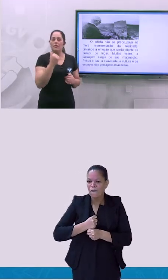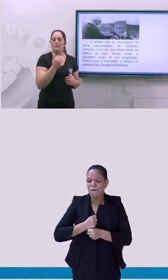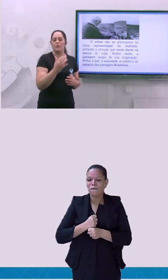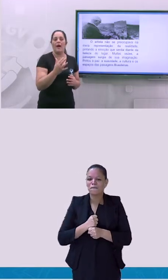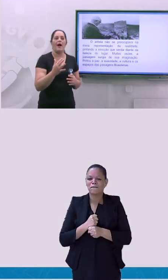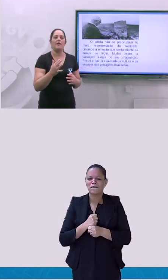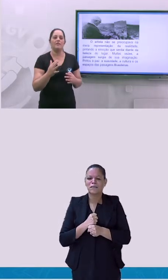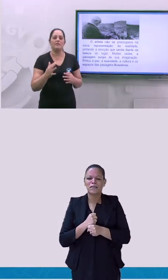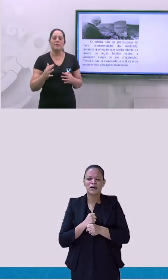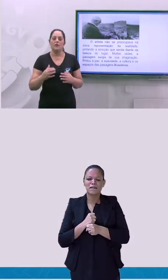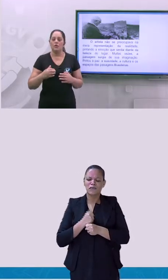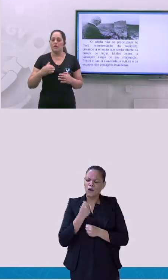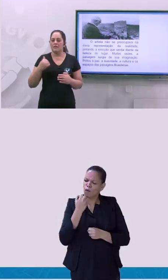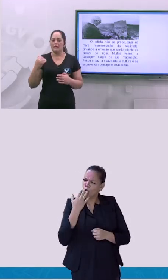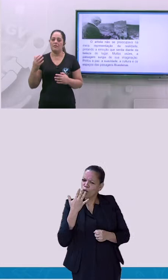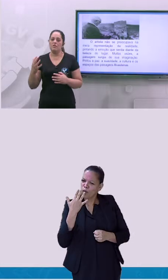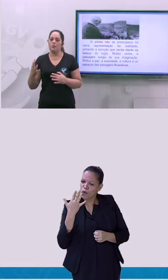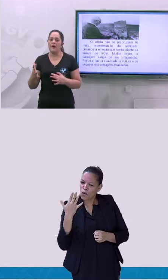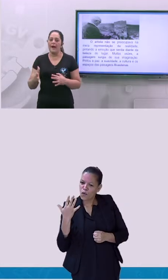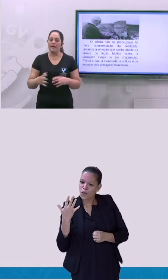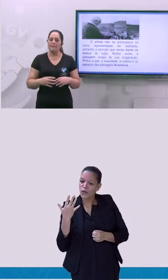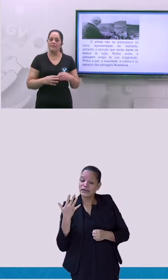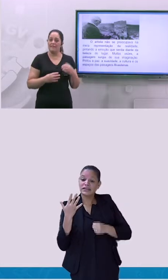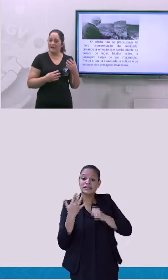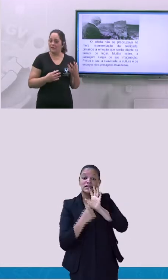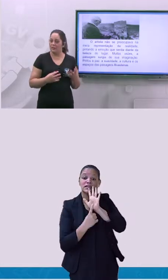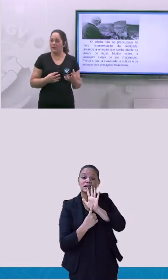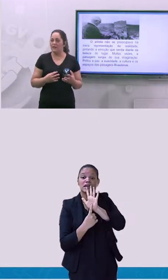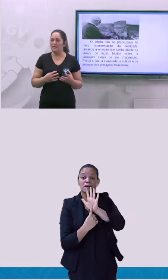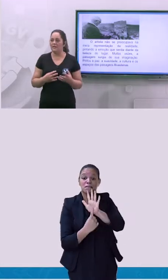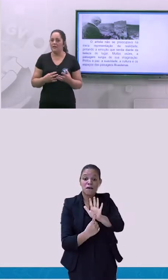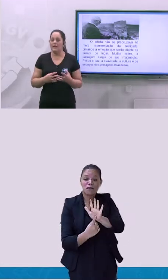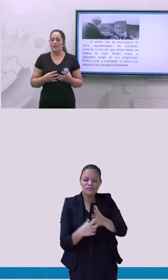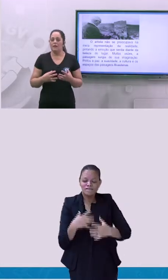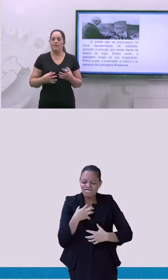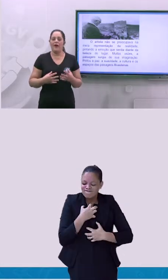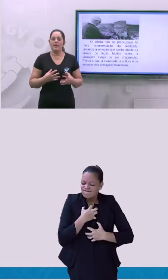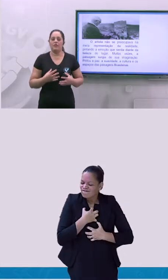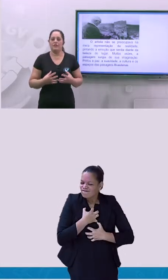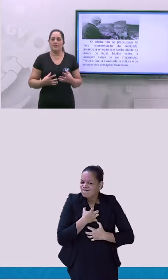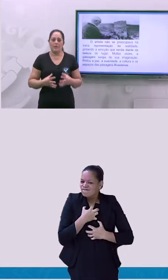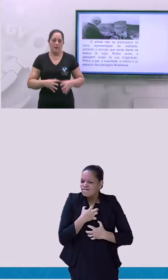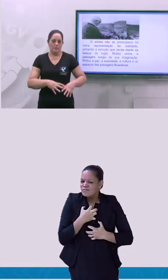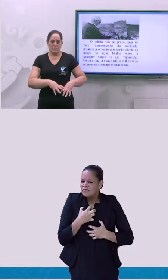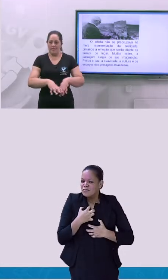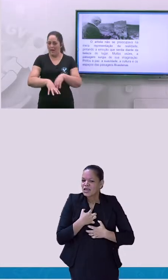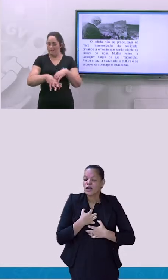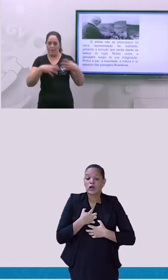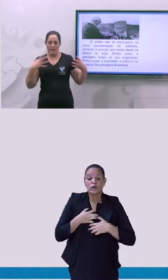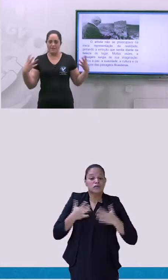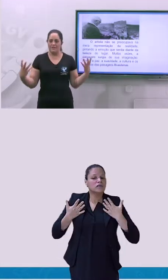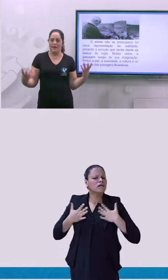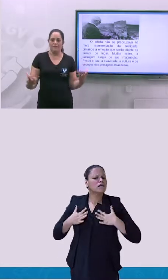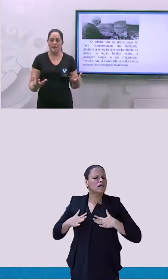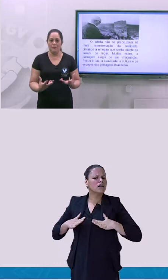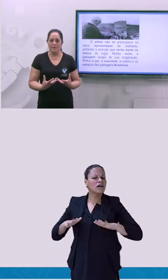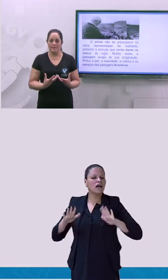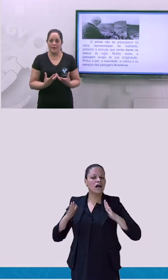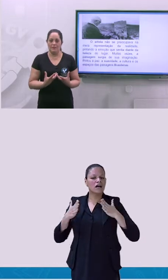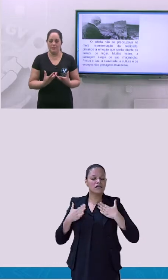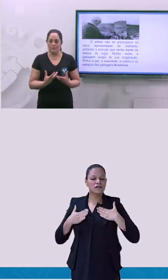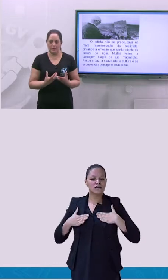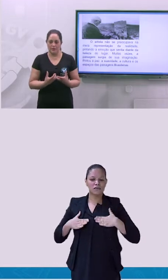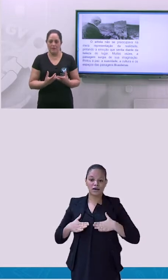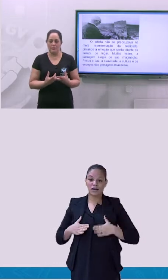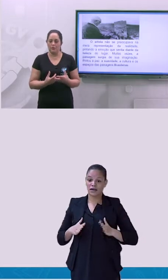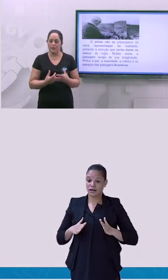com cores suaves, cores que transmitem paz, sensações. Não vai te, de repente, dar uma